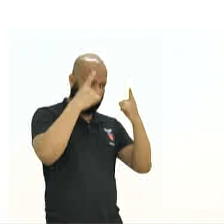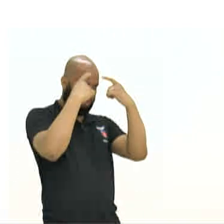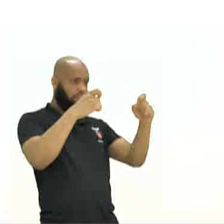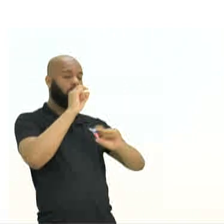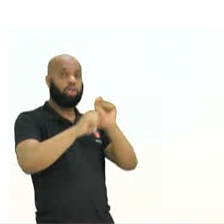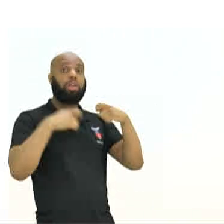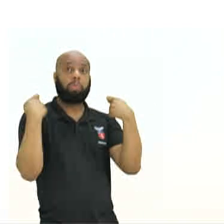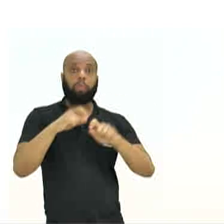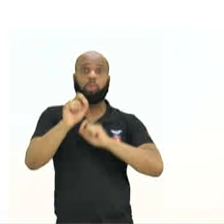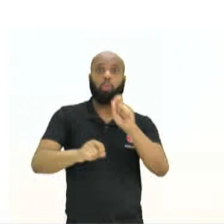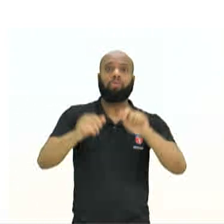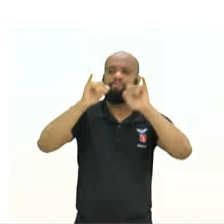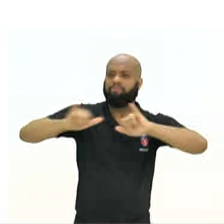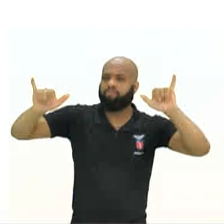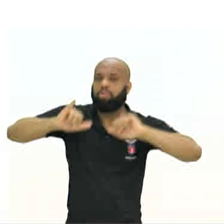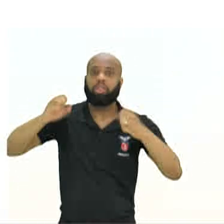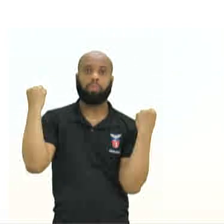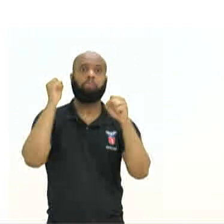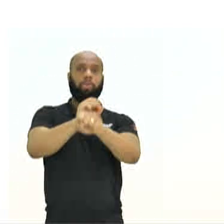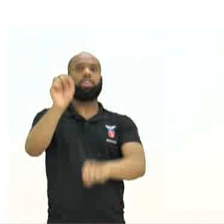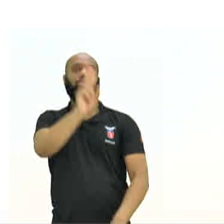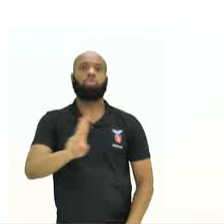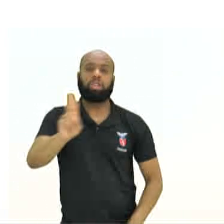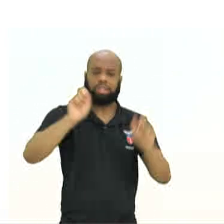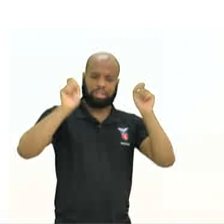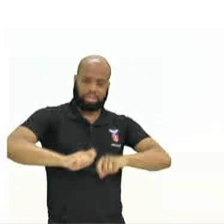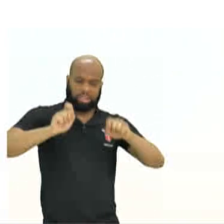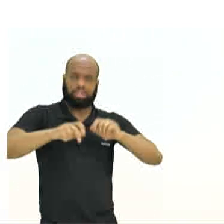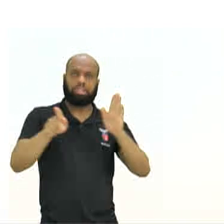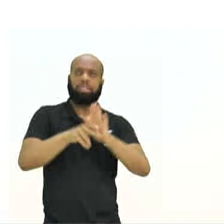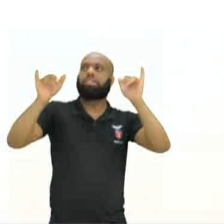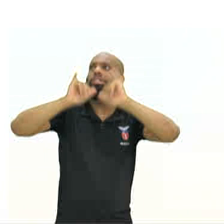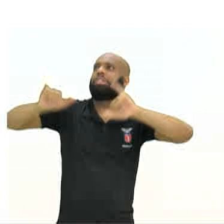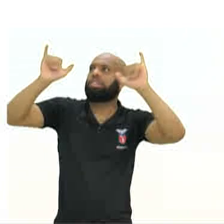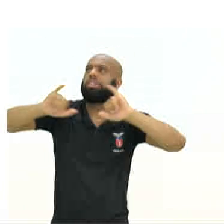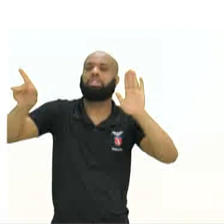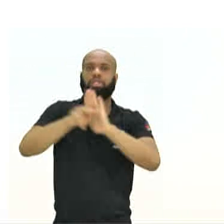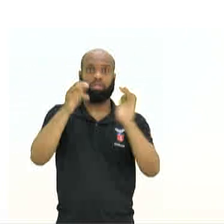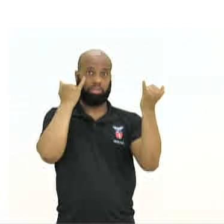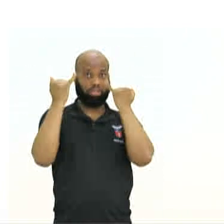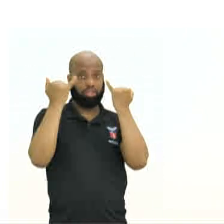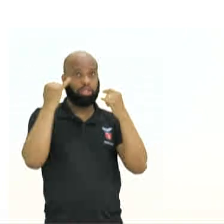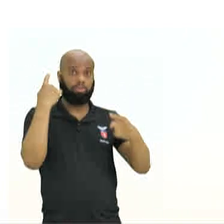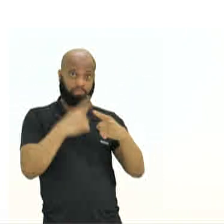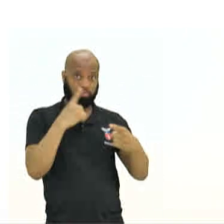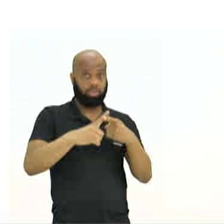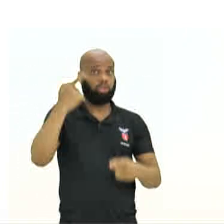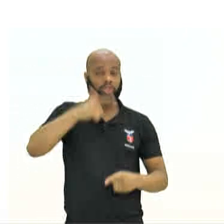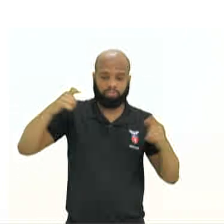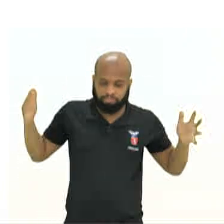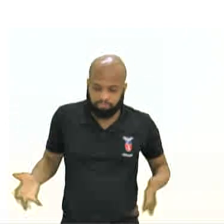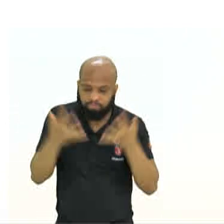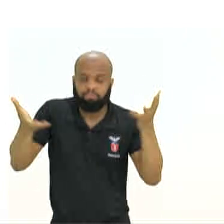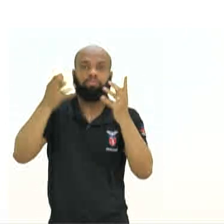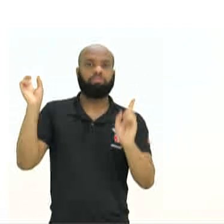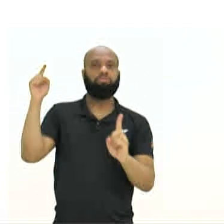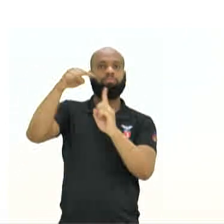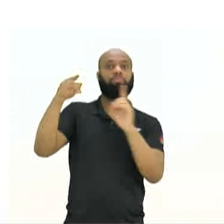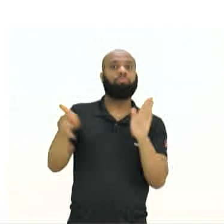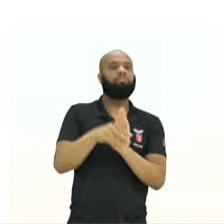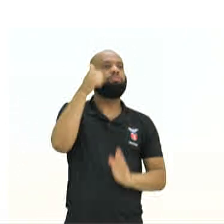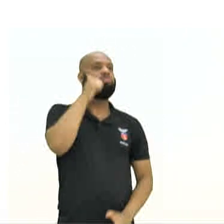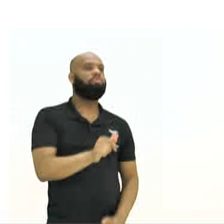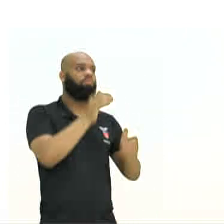que as mídias deixem de utilizar sua capacidade de propagação de informação para promover a objetificação da